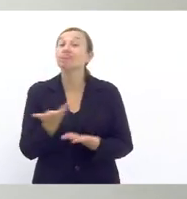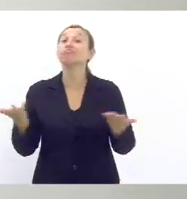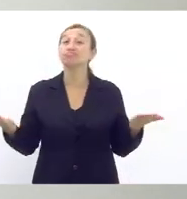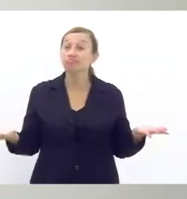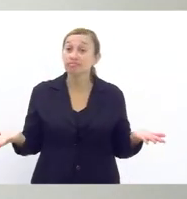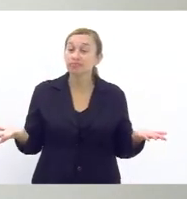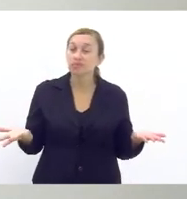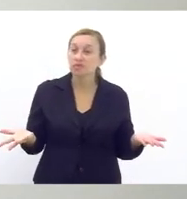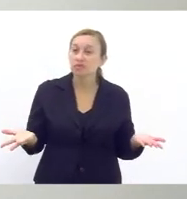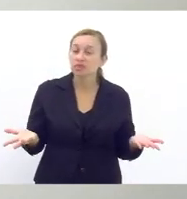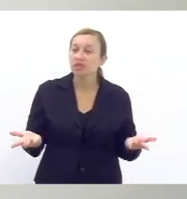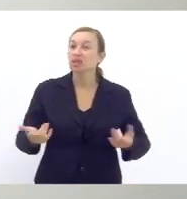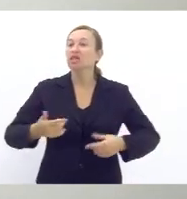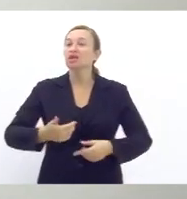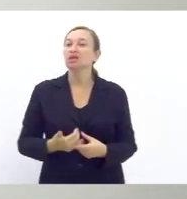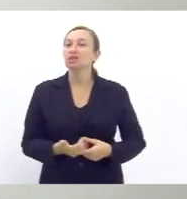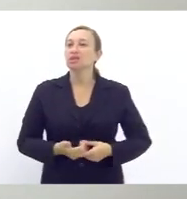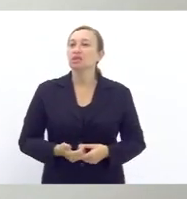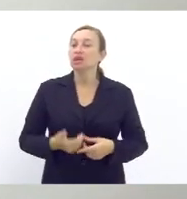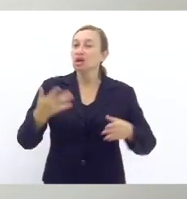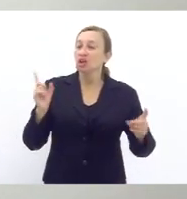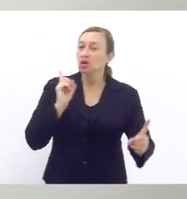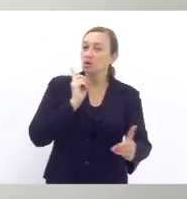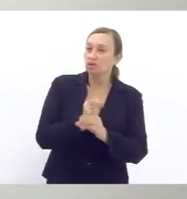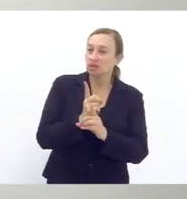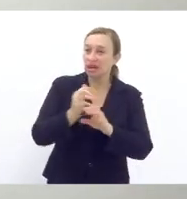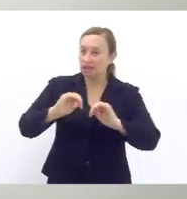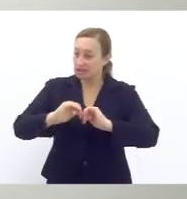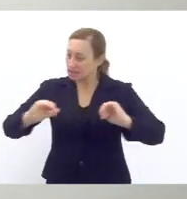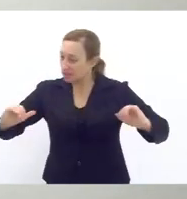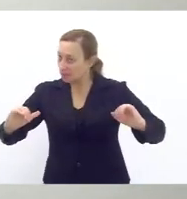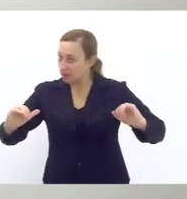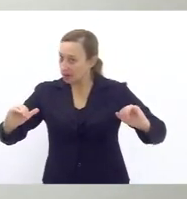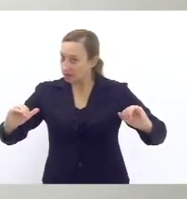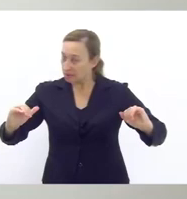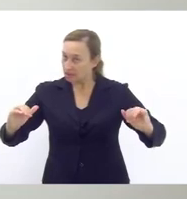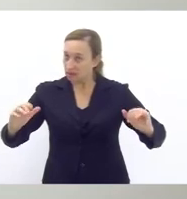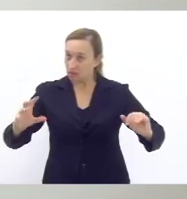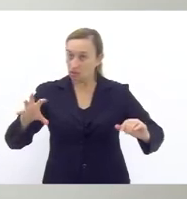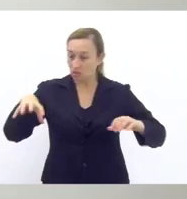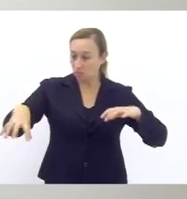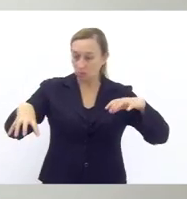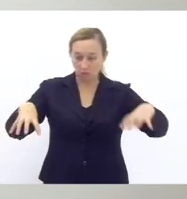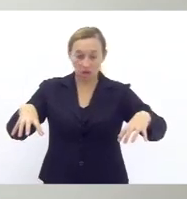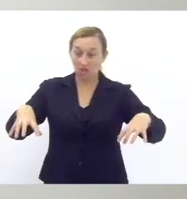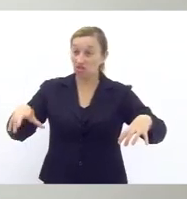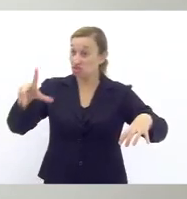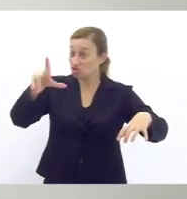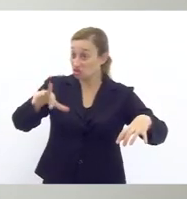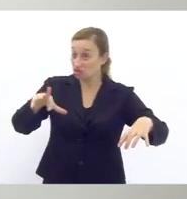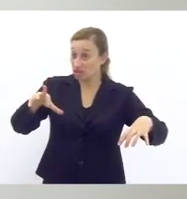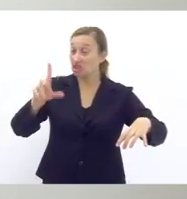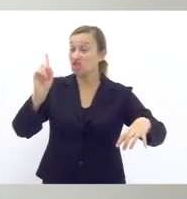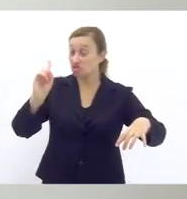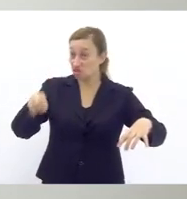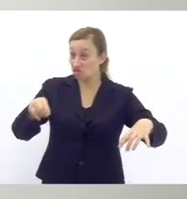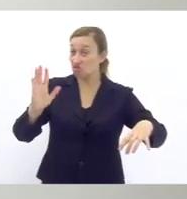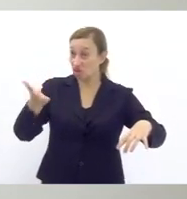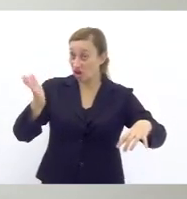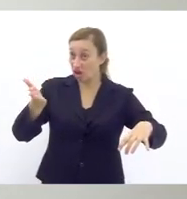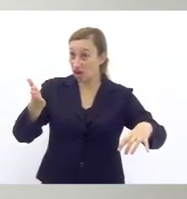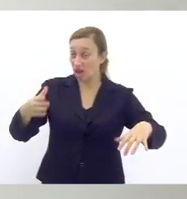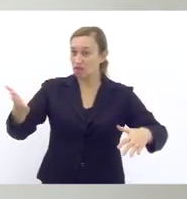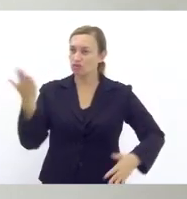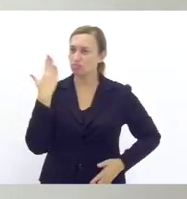o simples fato de ter sido encontrada separadamente nesses territórios já é indício de